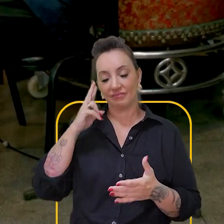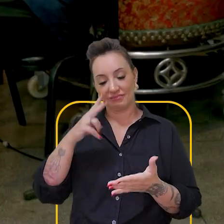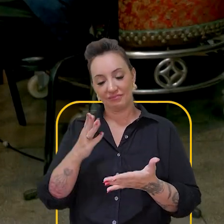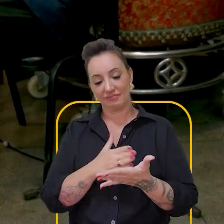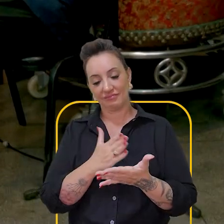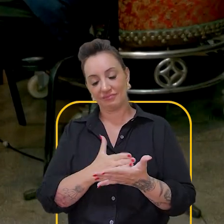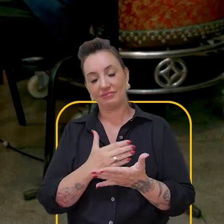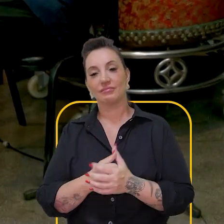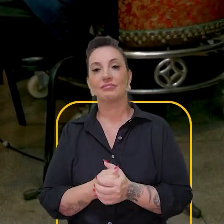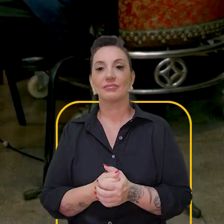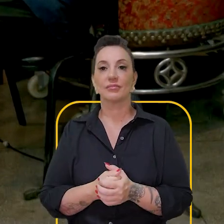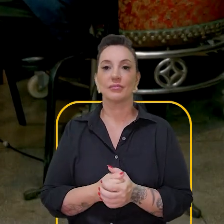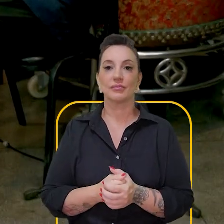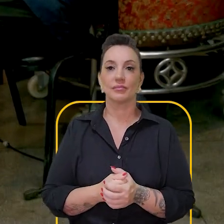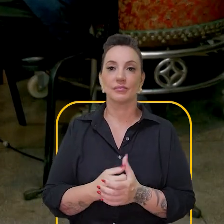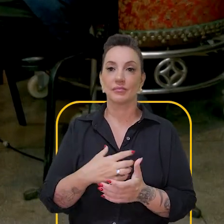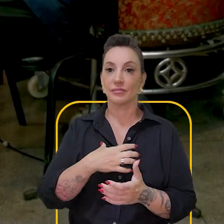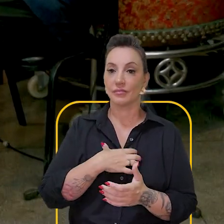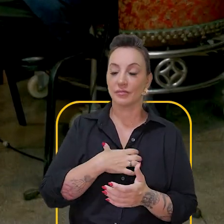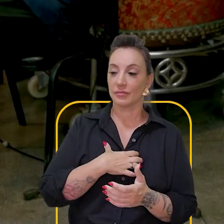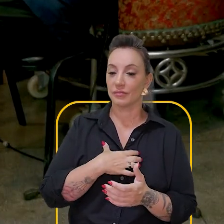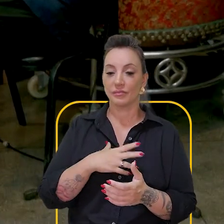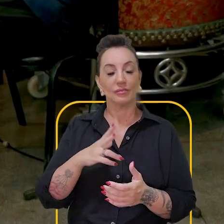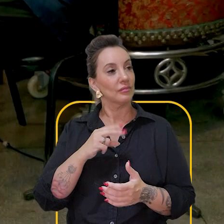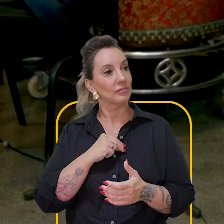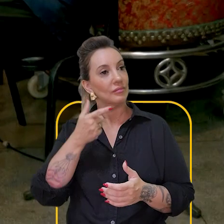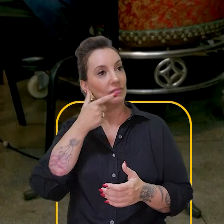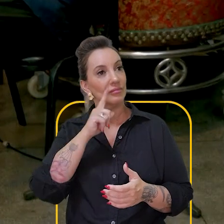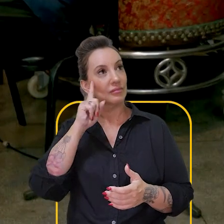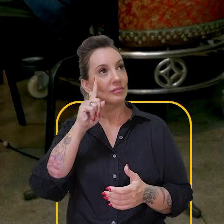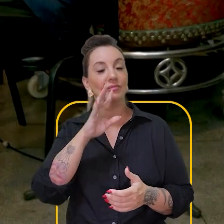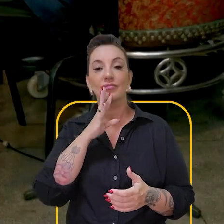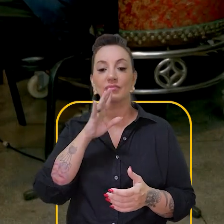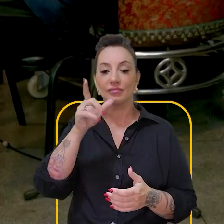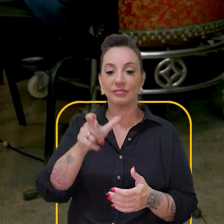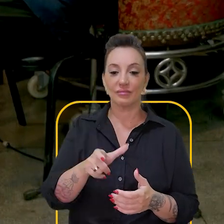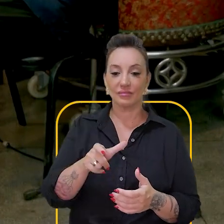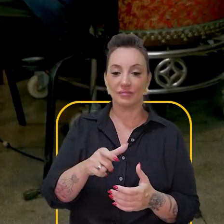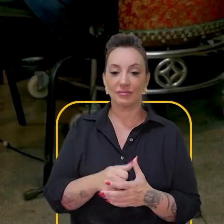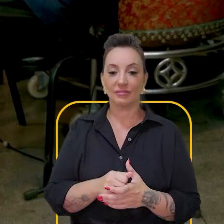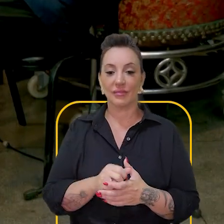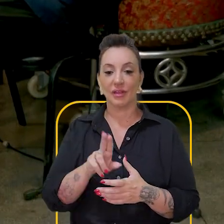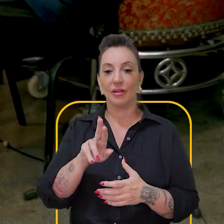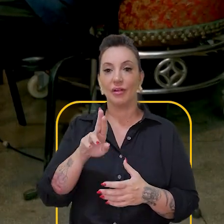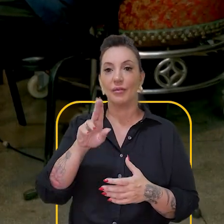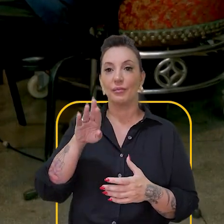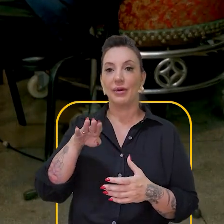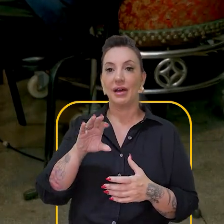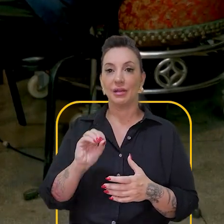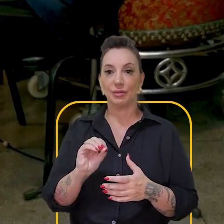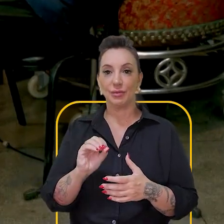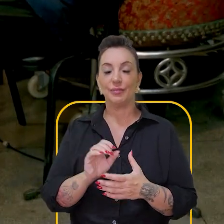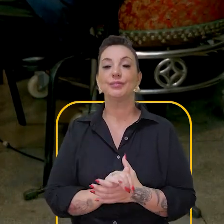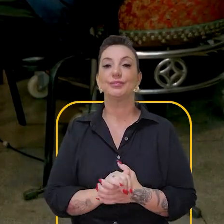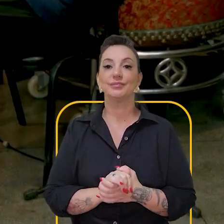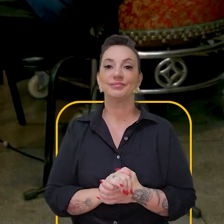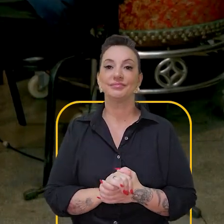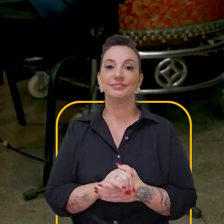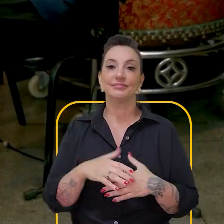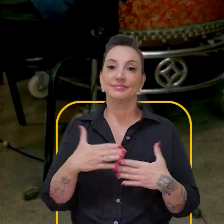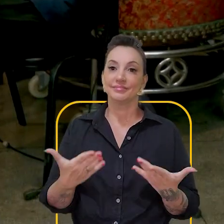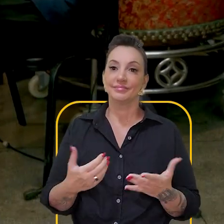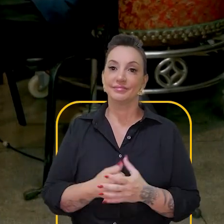livros pô era tipo assim nossa Será que um dia vou poder conhecer o mestre Francisco durbano né então